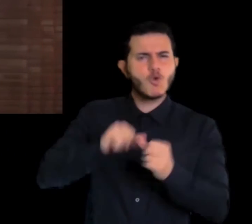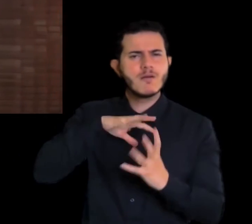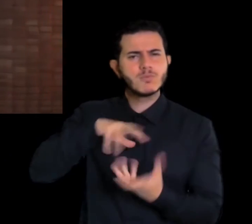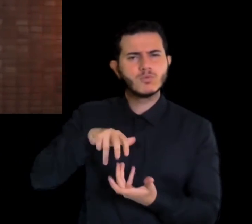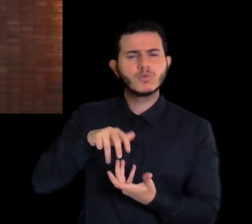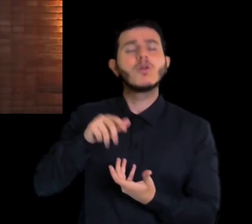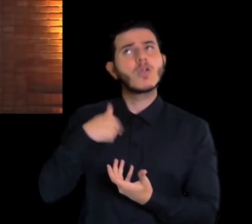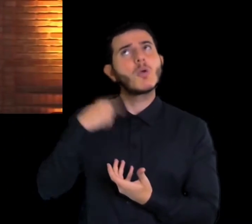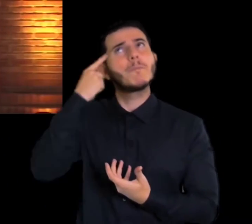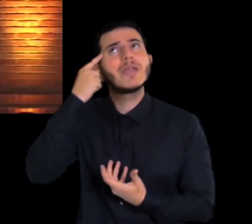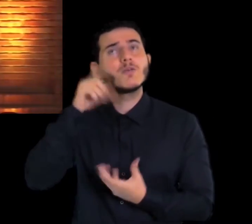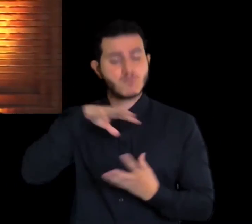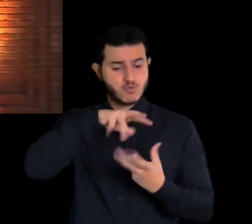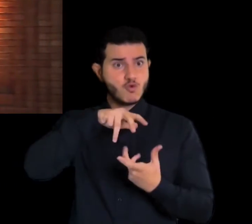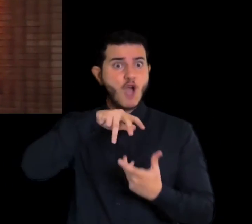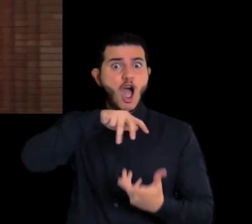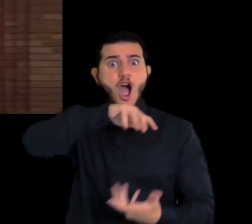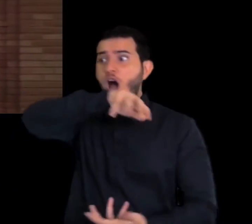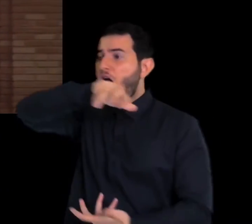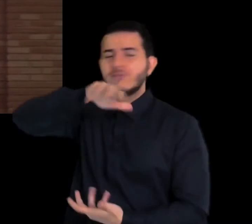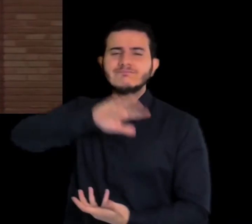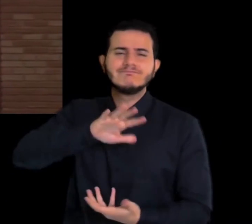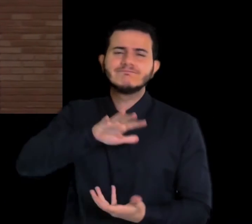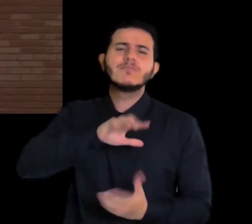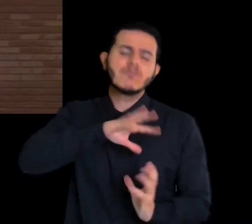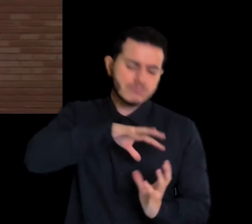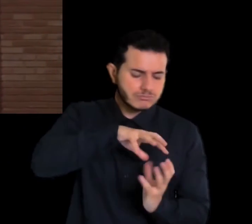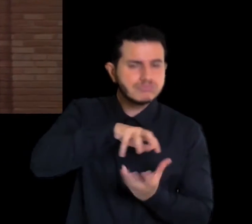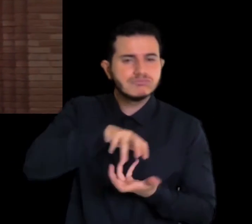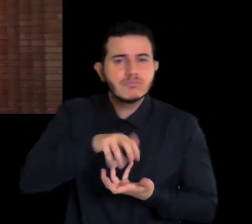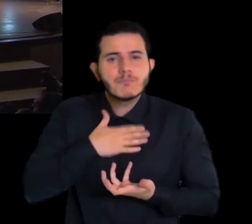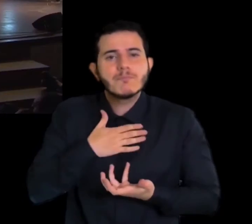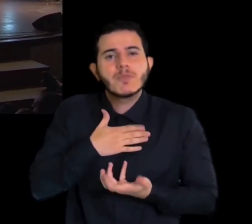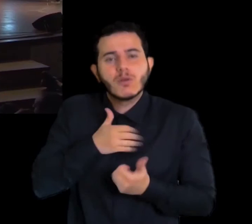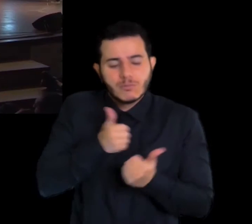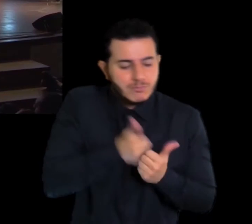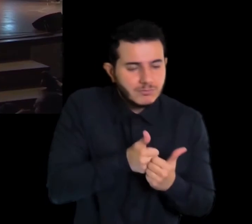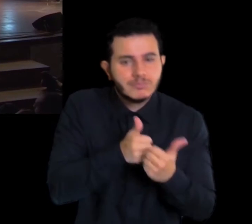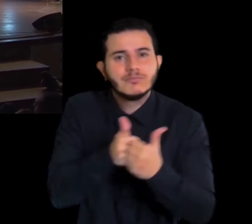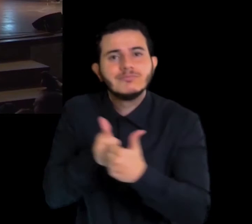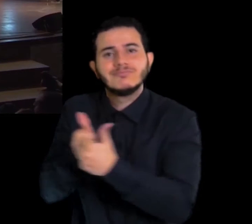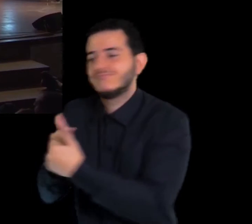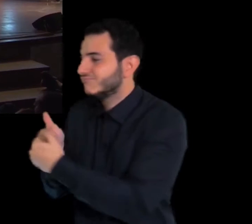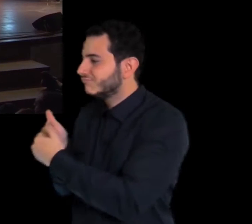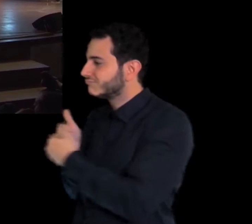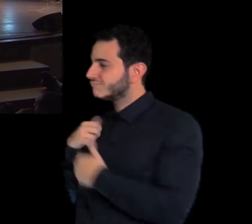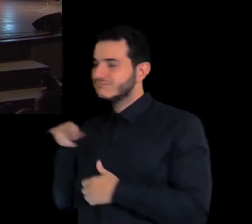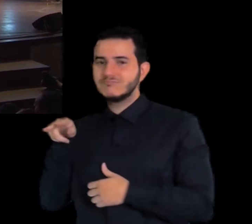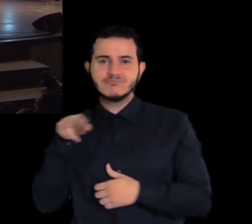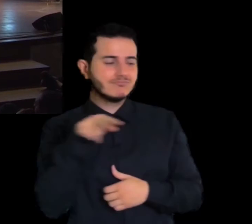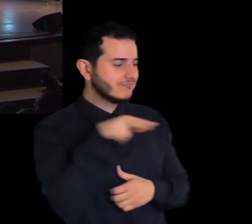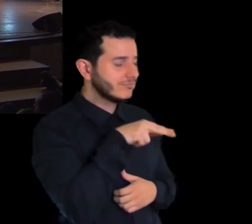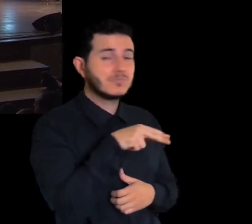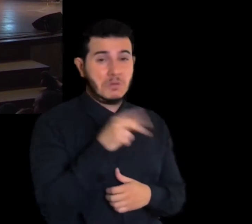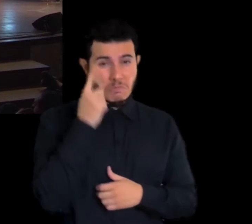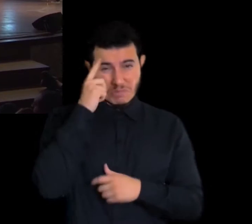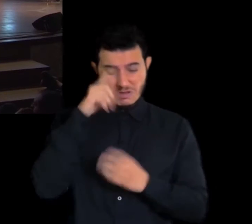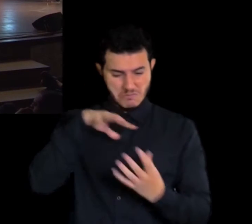meu redor. Então a gente começa a melhorar o mundo com tudo que está ao nosso redor, com um braço de distância.